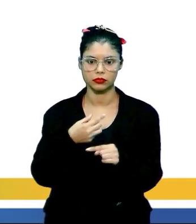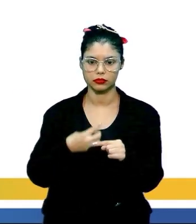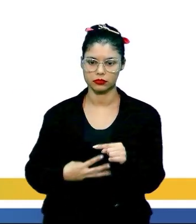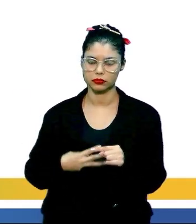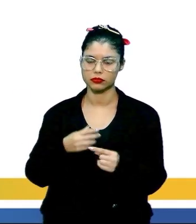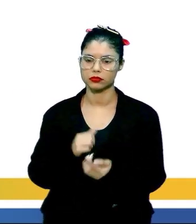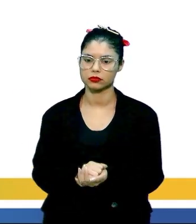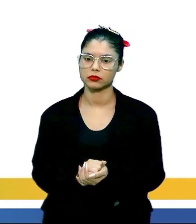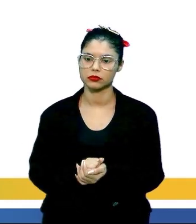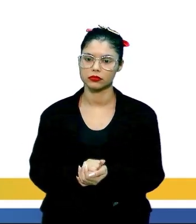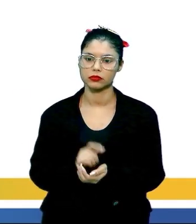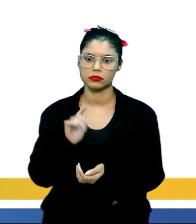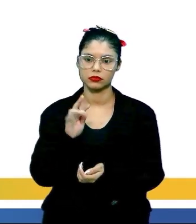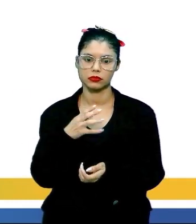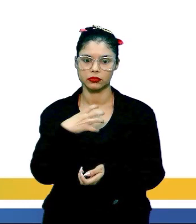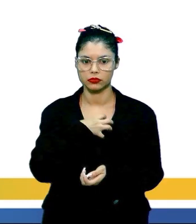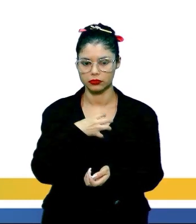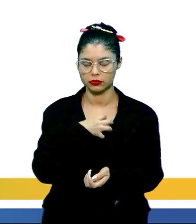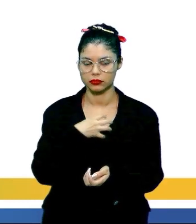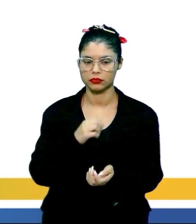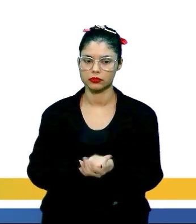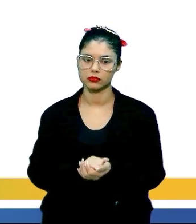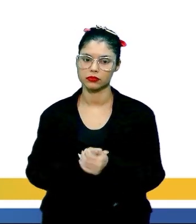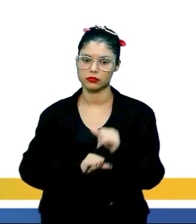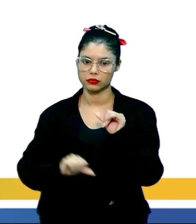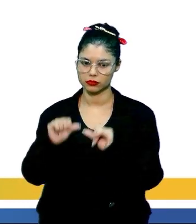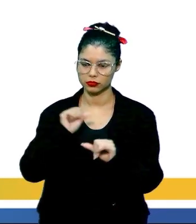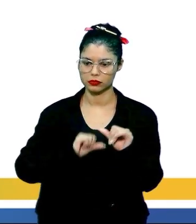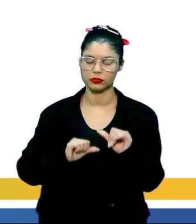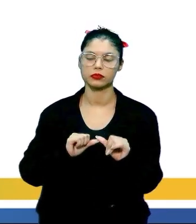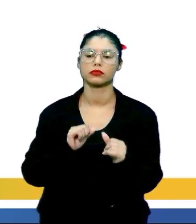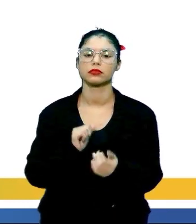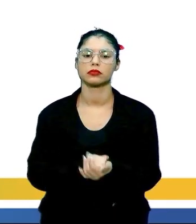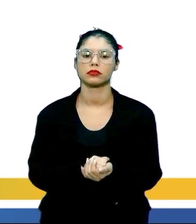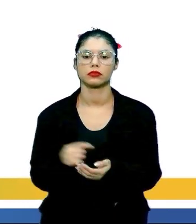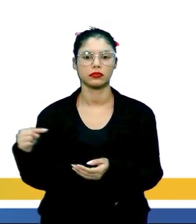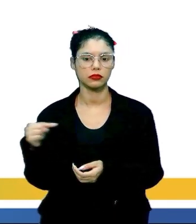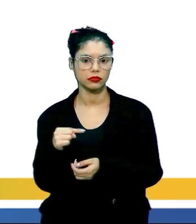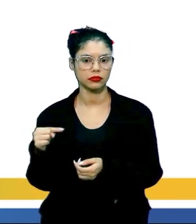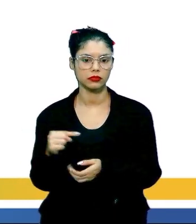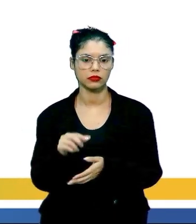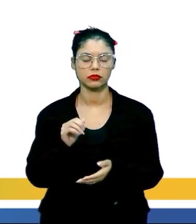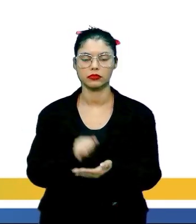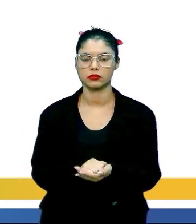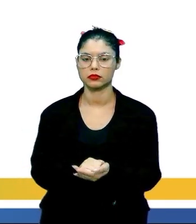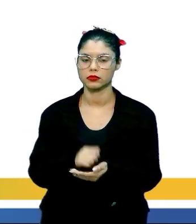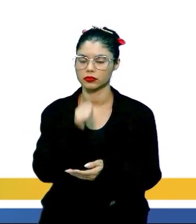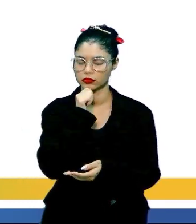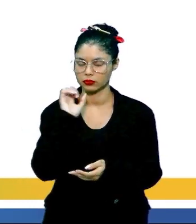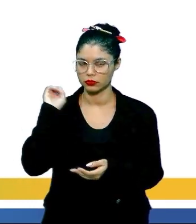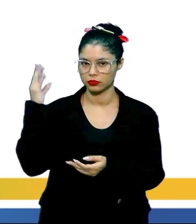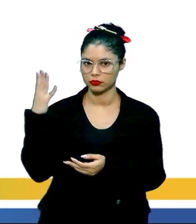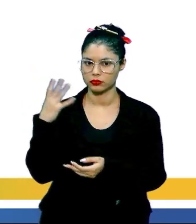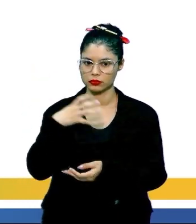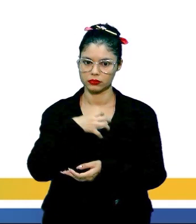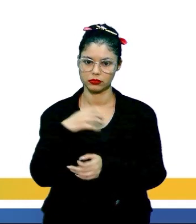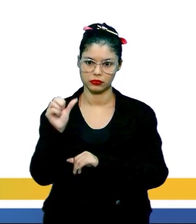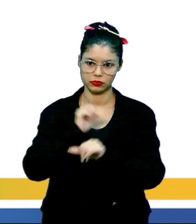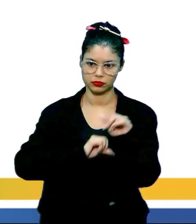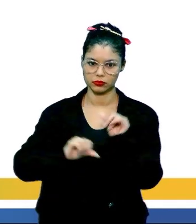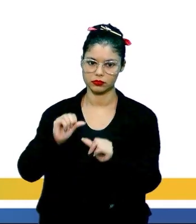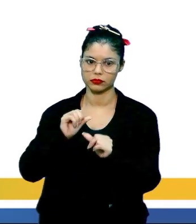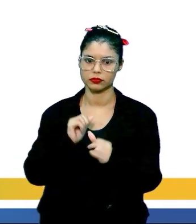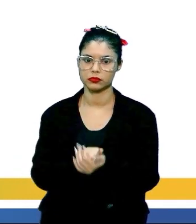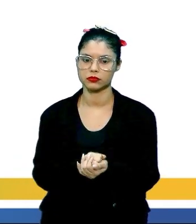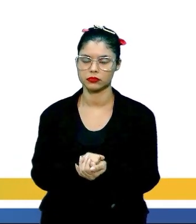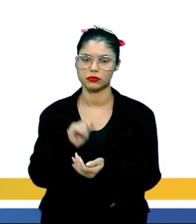ela vale 2 terços da gravidade. Porém, como ela apresenta um valor negativo, essa gravidade ela tem um sentido oposto